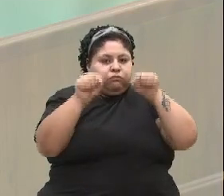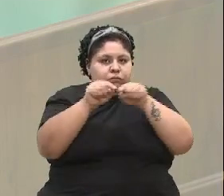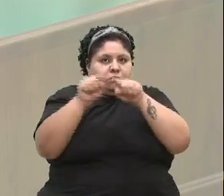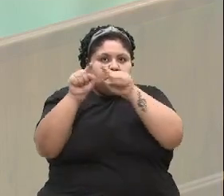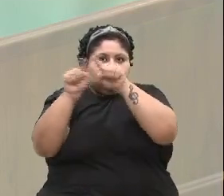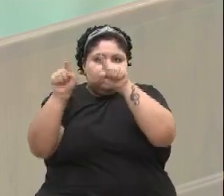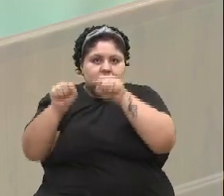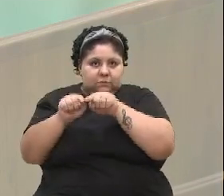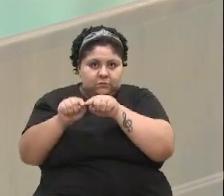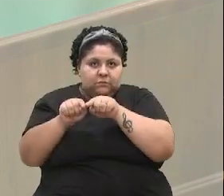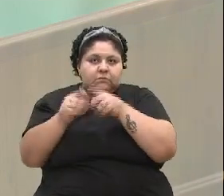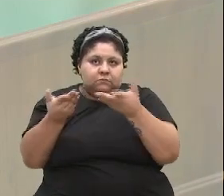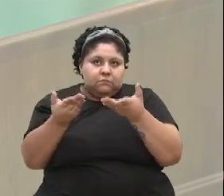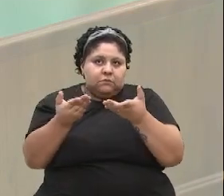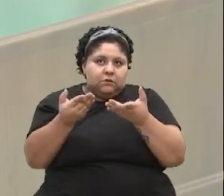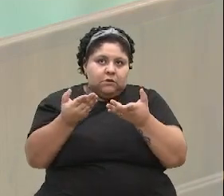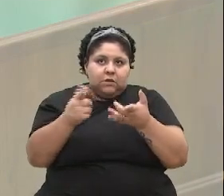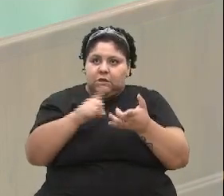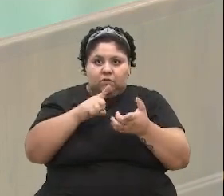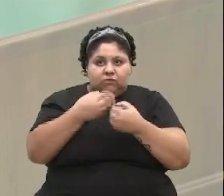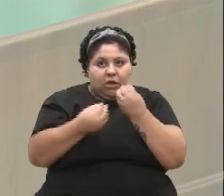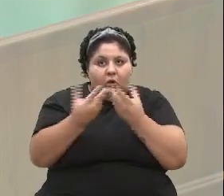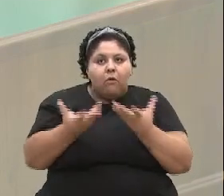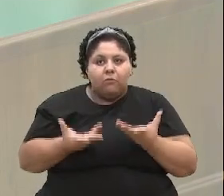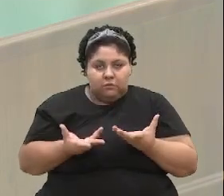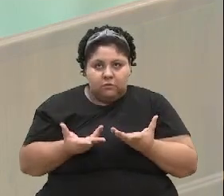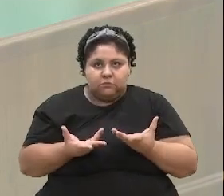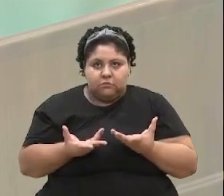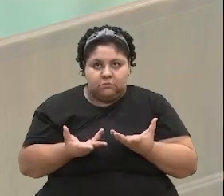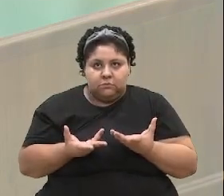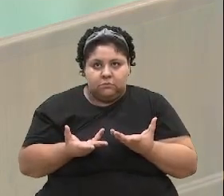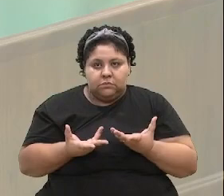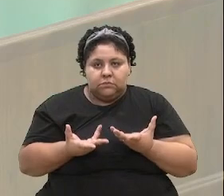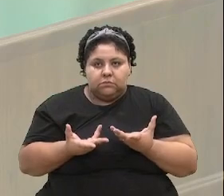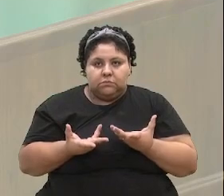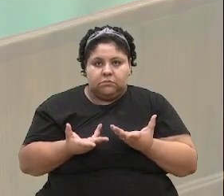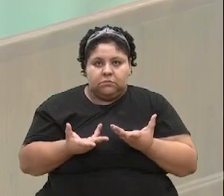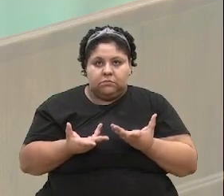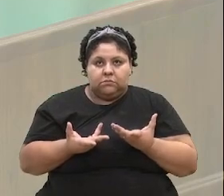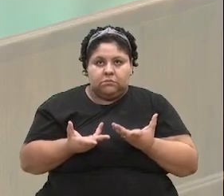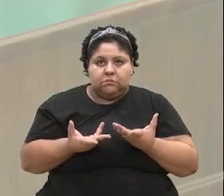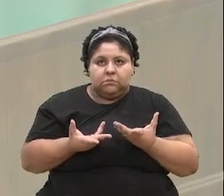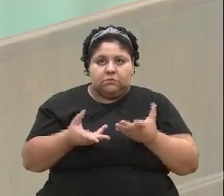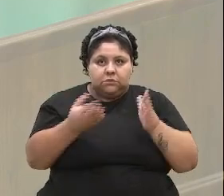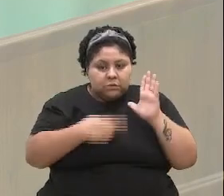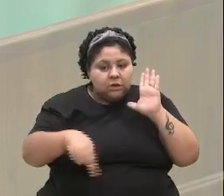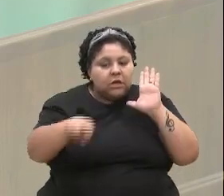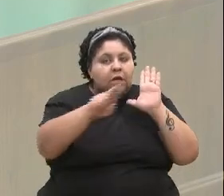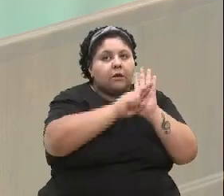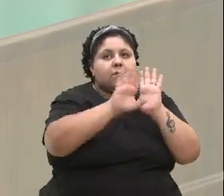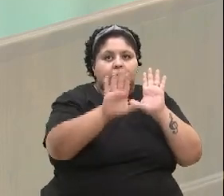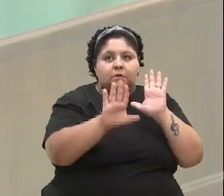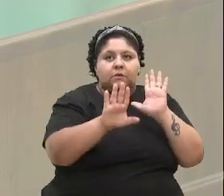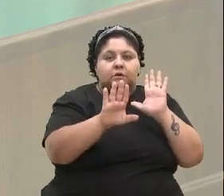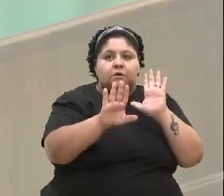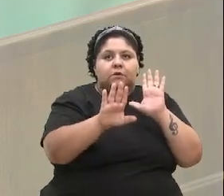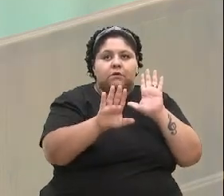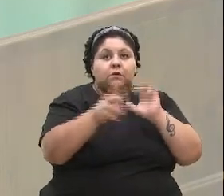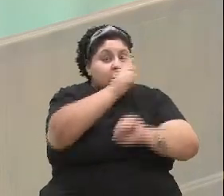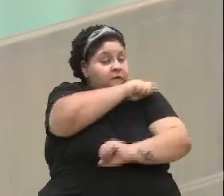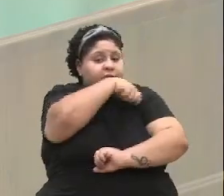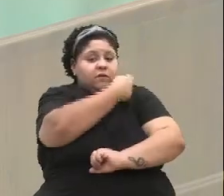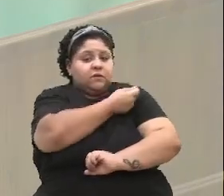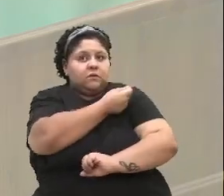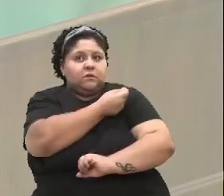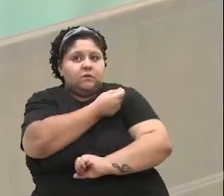paredos porque não dá né não dá a recolocação deedo aliás Aliás a fiscalização não